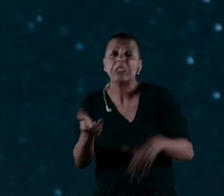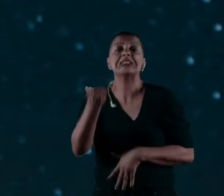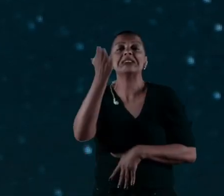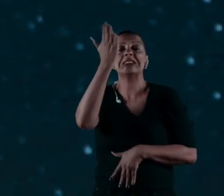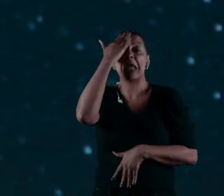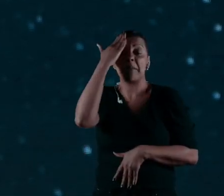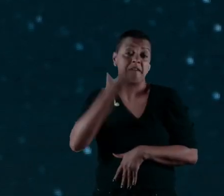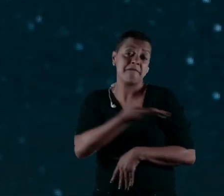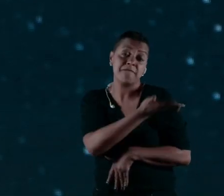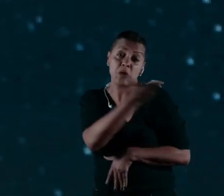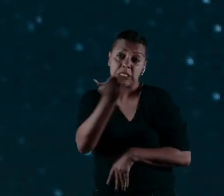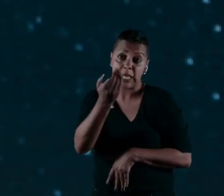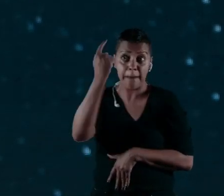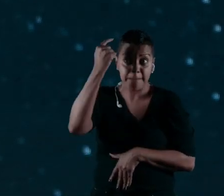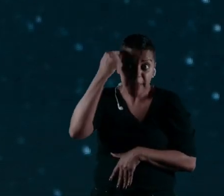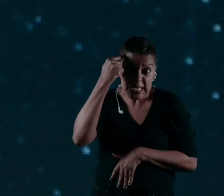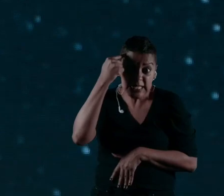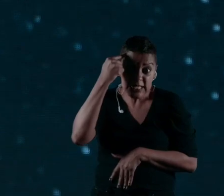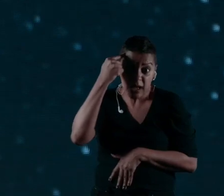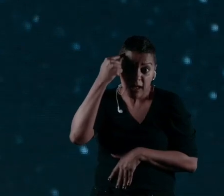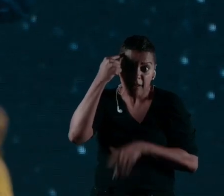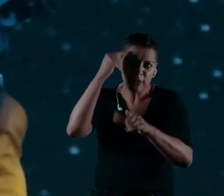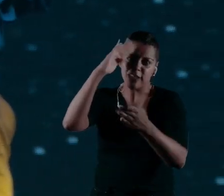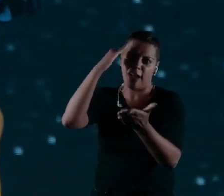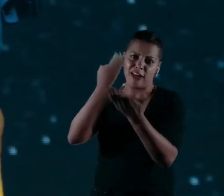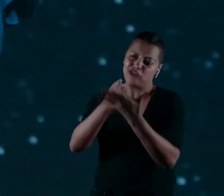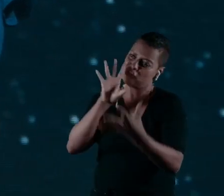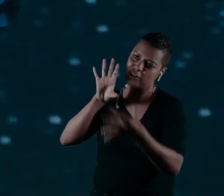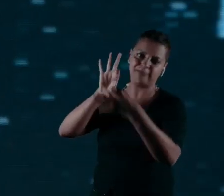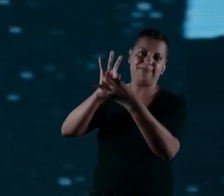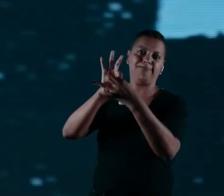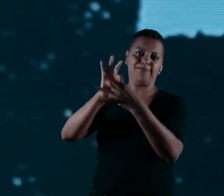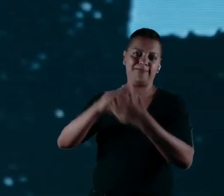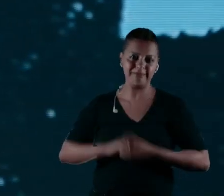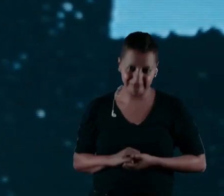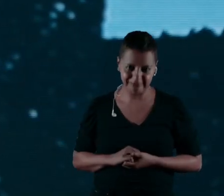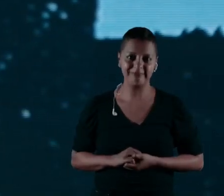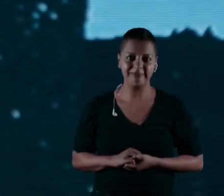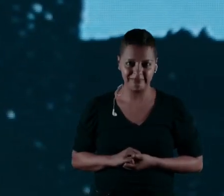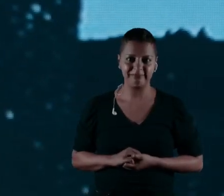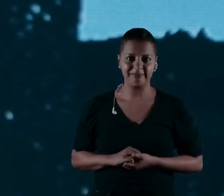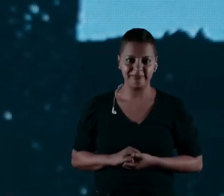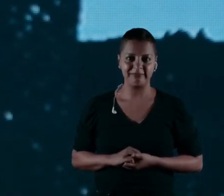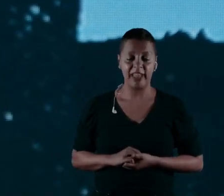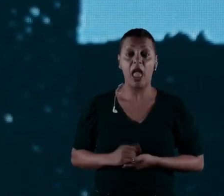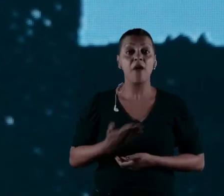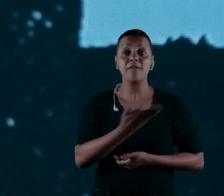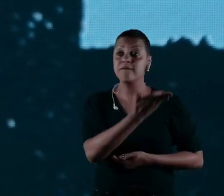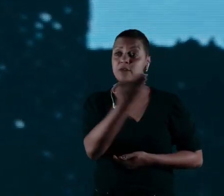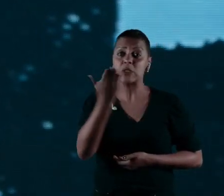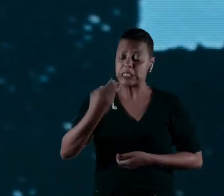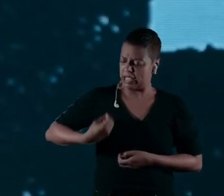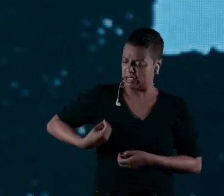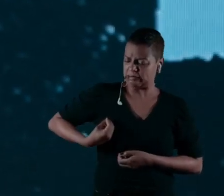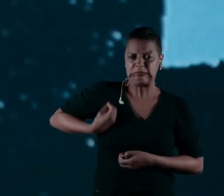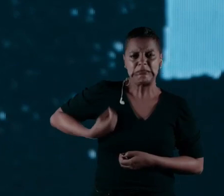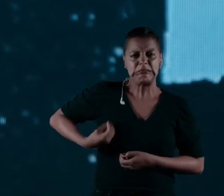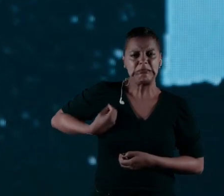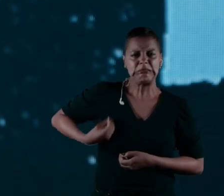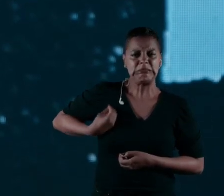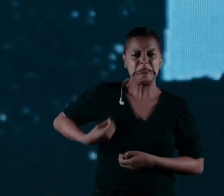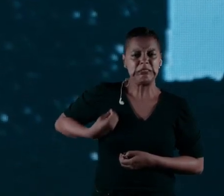o que você pensa. Quanto mais você viver